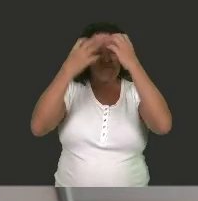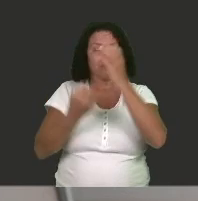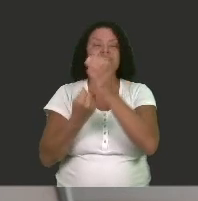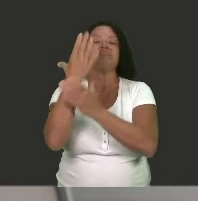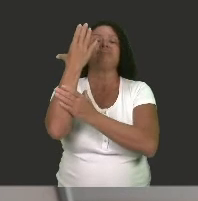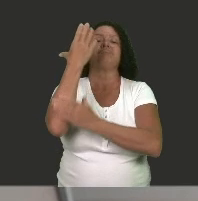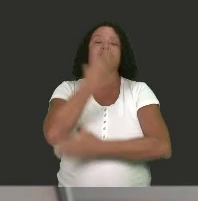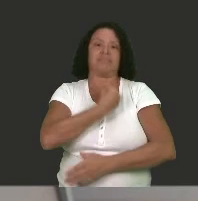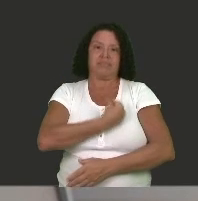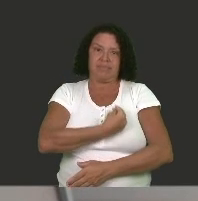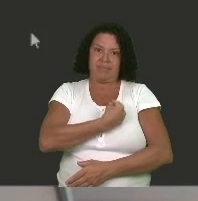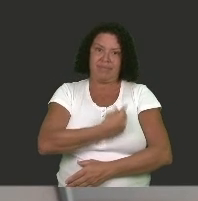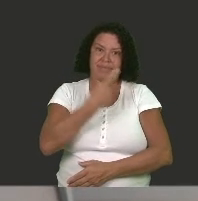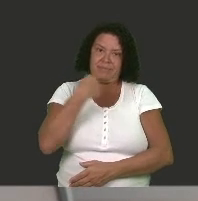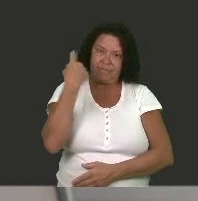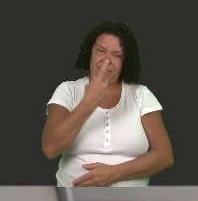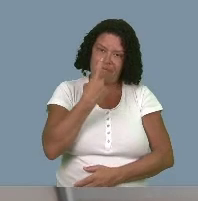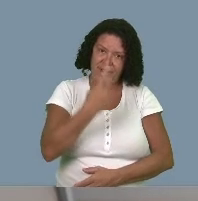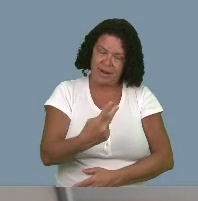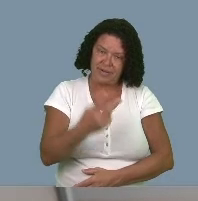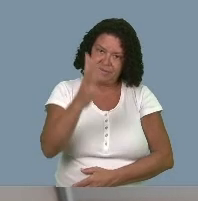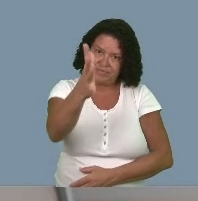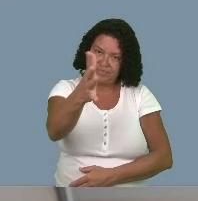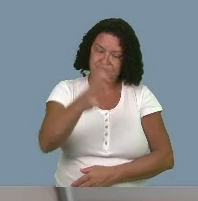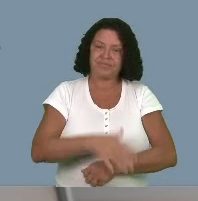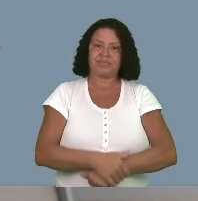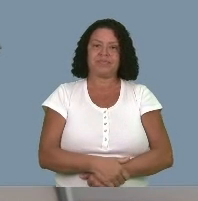da vida, como nós já dissemos.